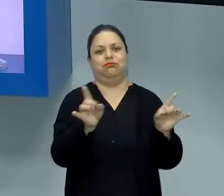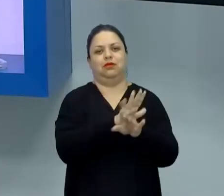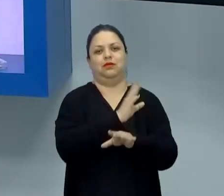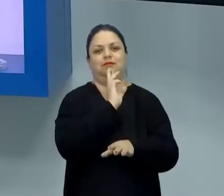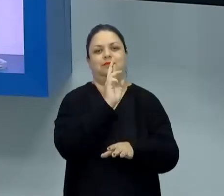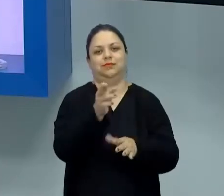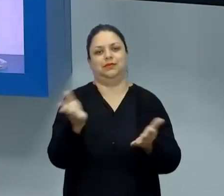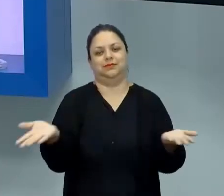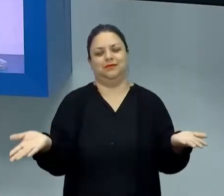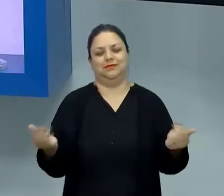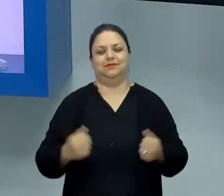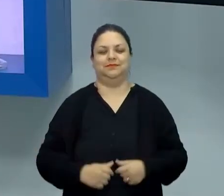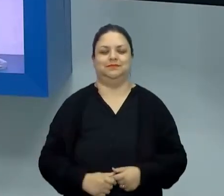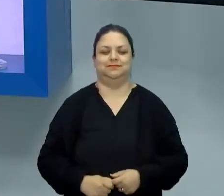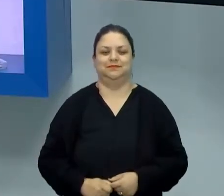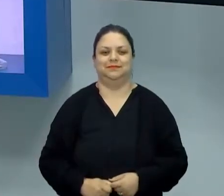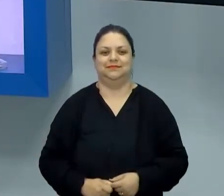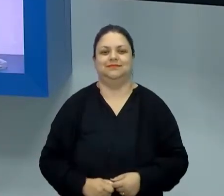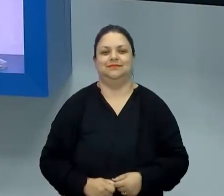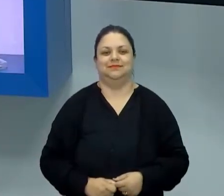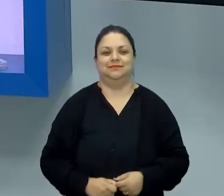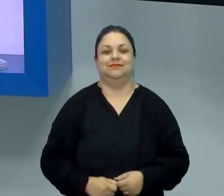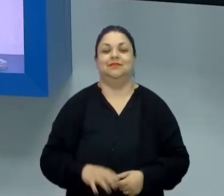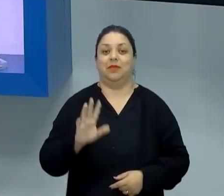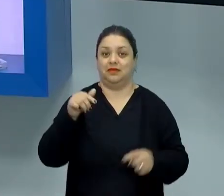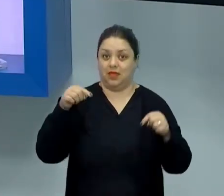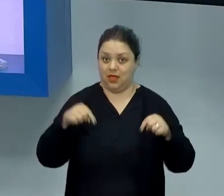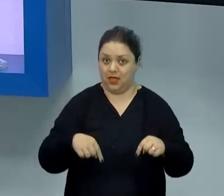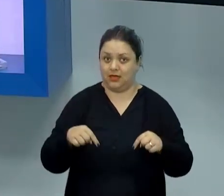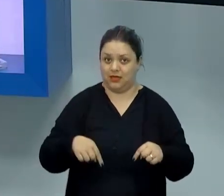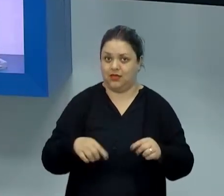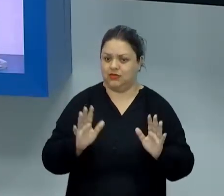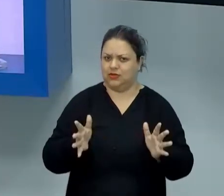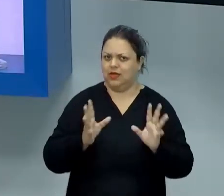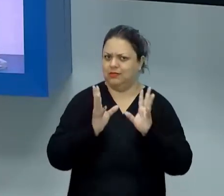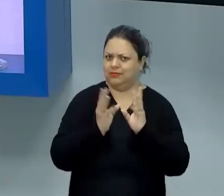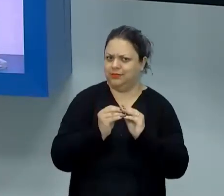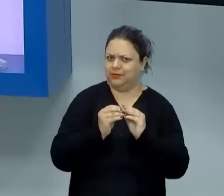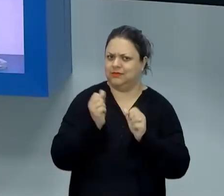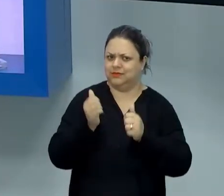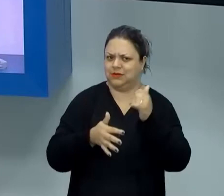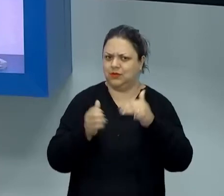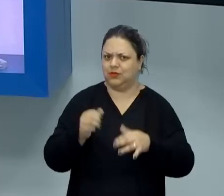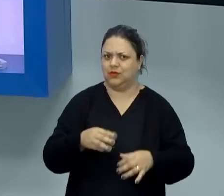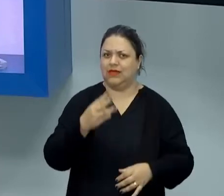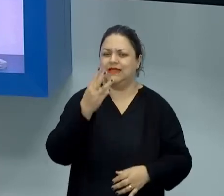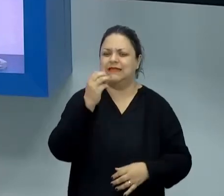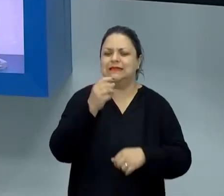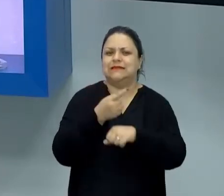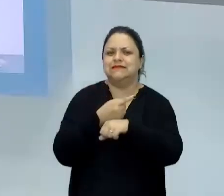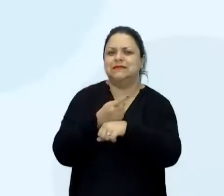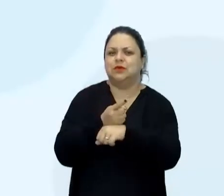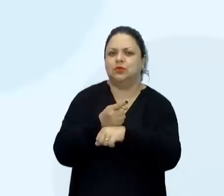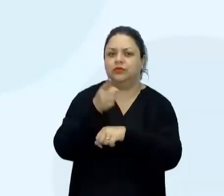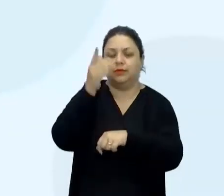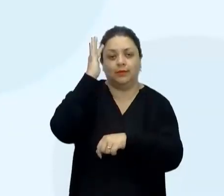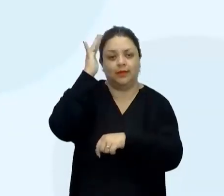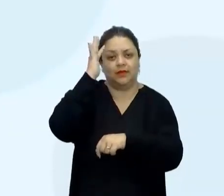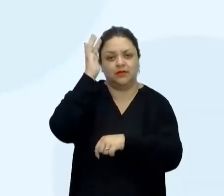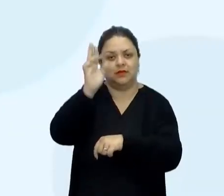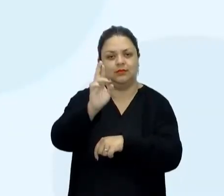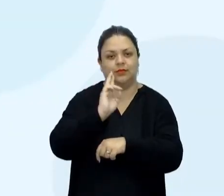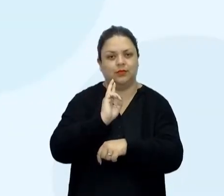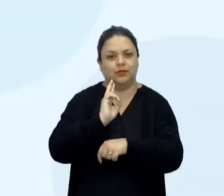rapidamente. Mas a gente já comentou isso nessa aula mesmo, então eu vou deixar aí 30 segundinhos para vocês pensarem